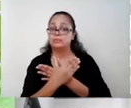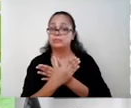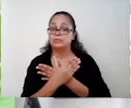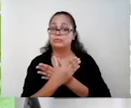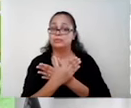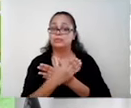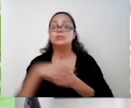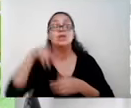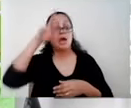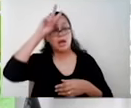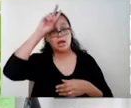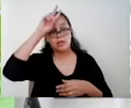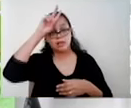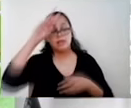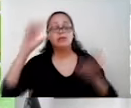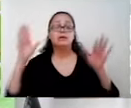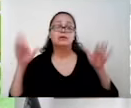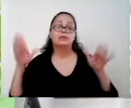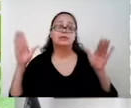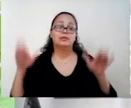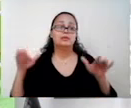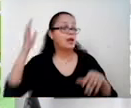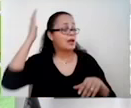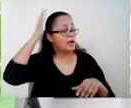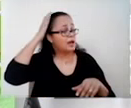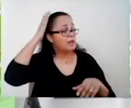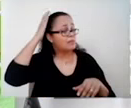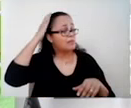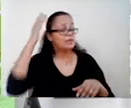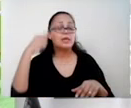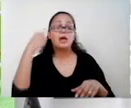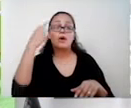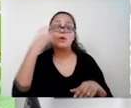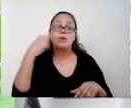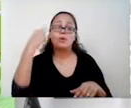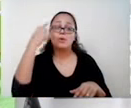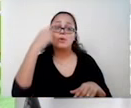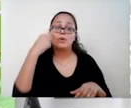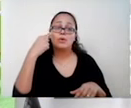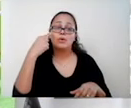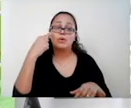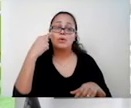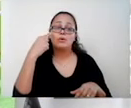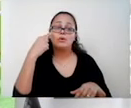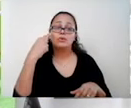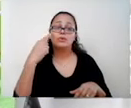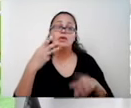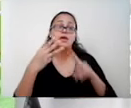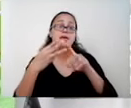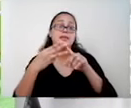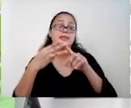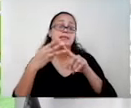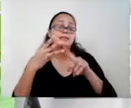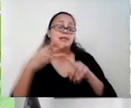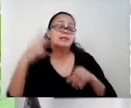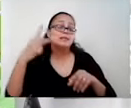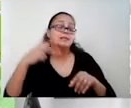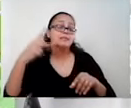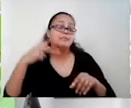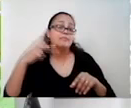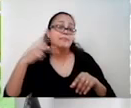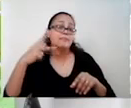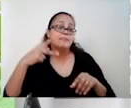antenas, asas, cabeça, olhos. Ele tem três pares de patas, mas estamos observando somente